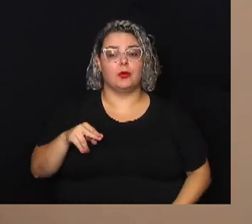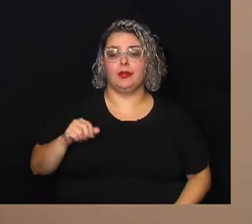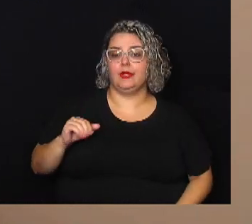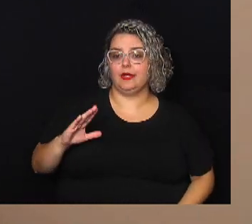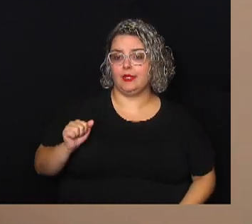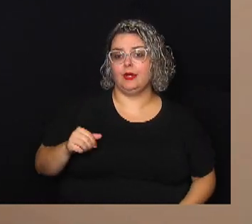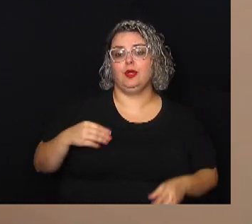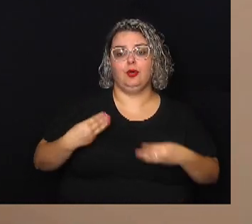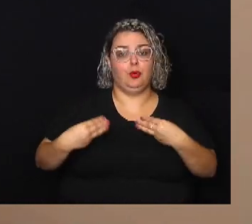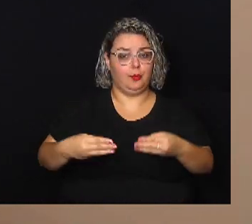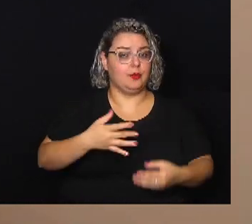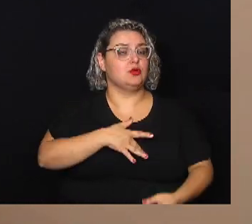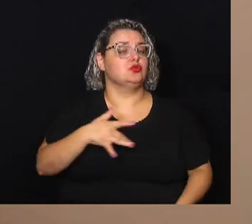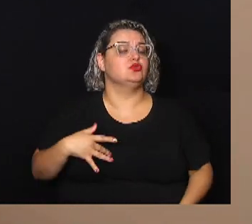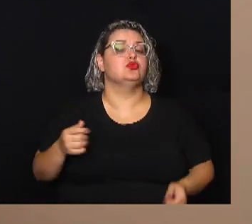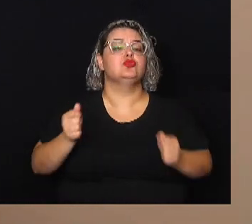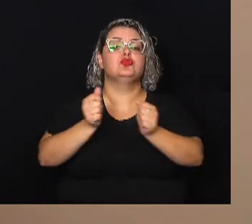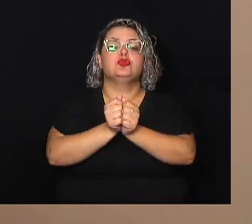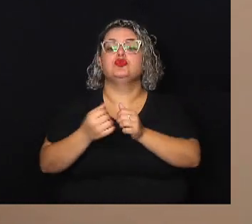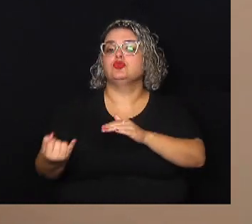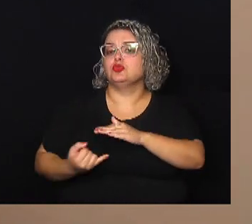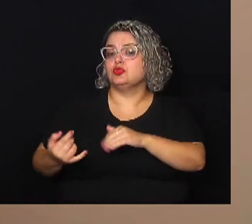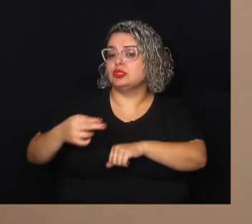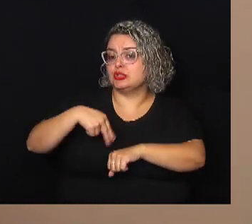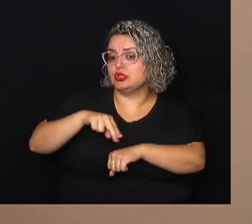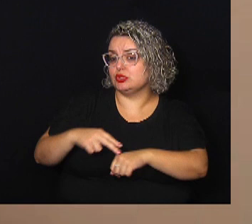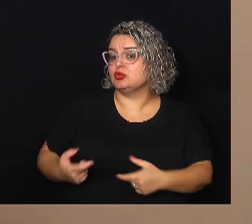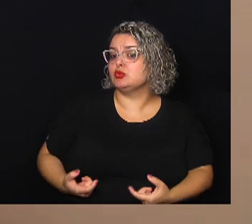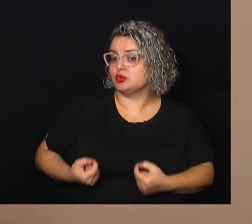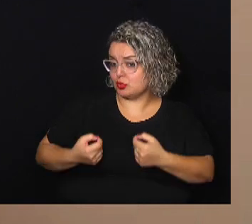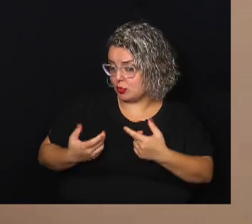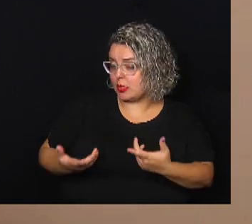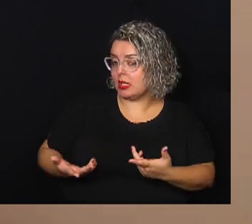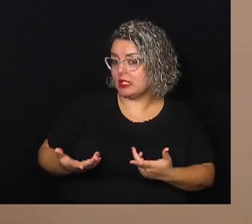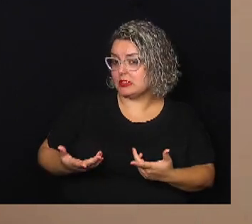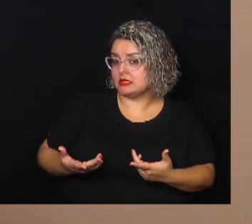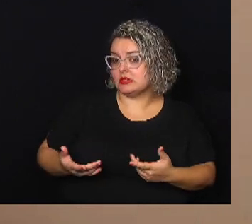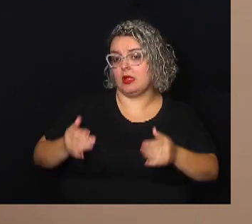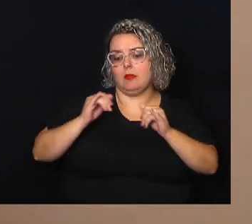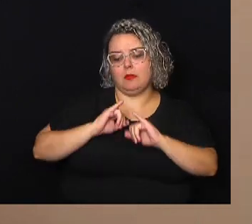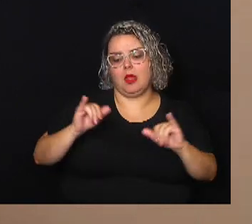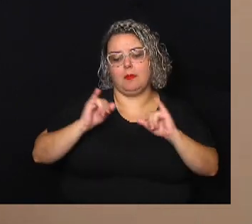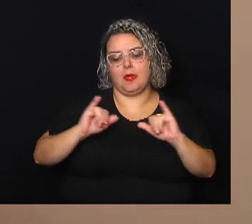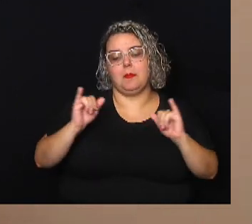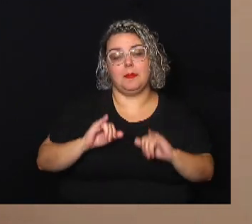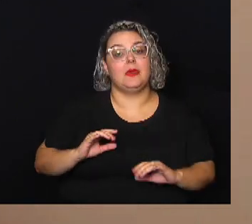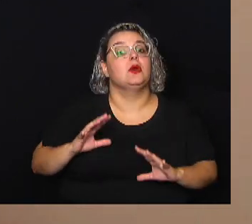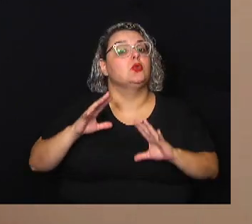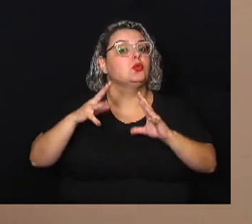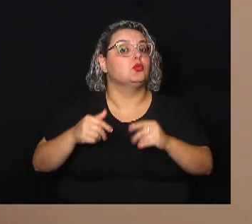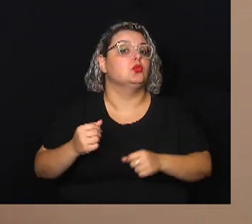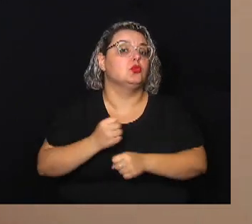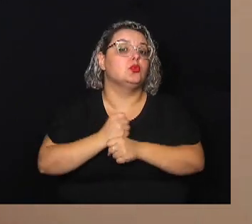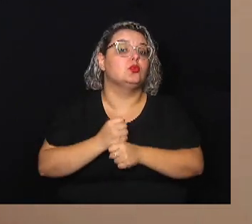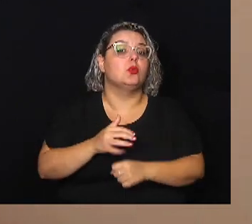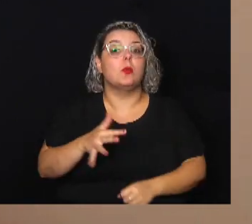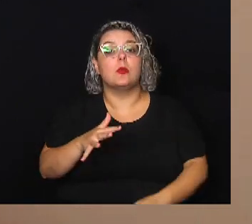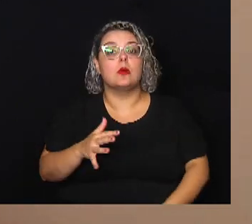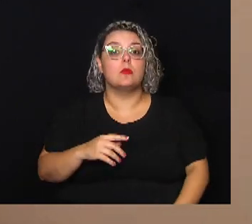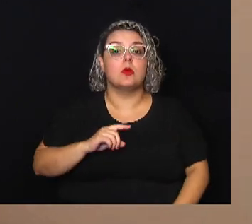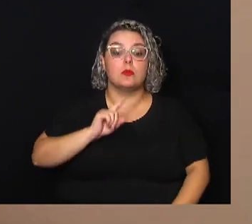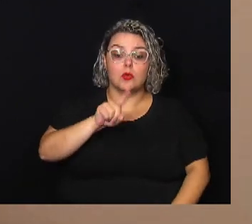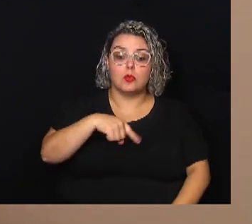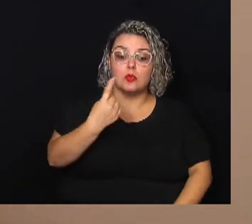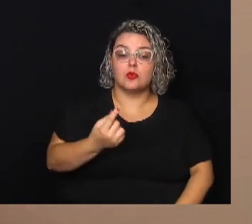da Saúde, junto com o Instituto Nacional do Câncer, ele publica todo ano uma estimativa para o próximo